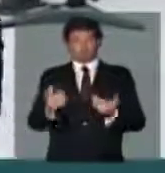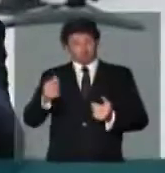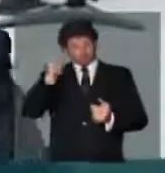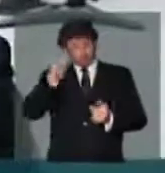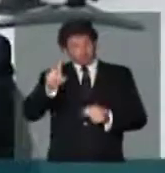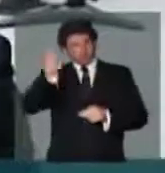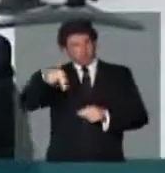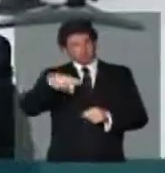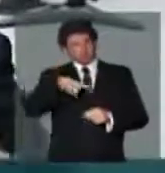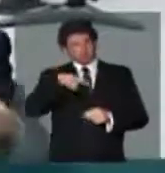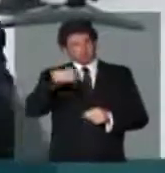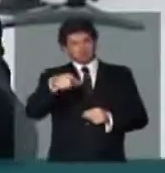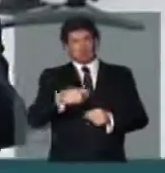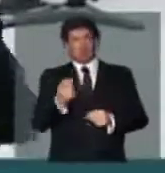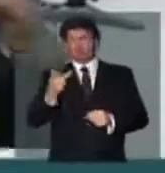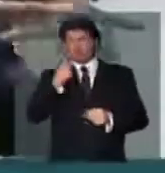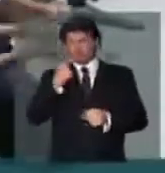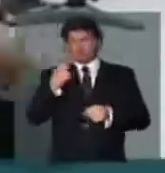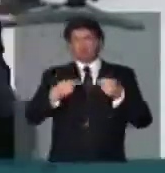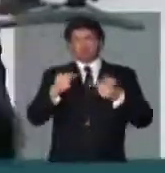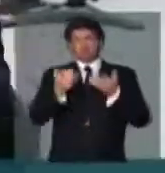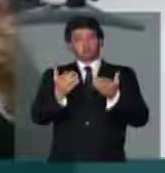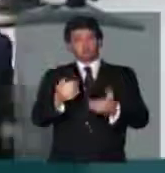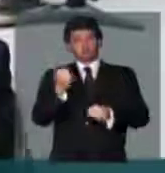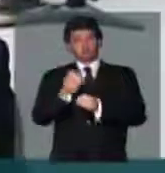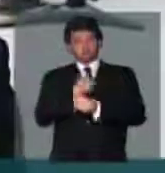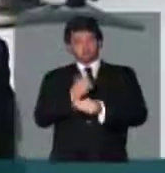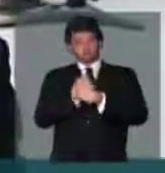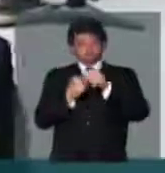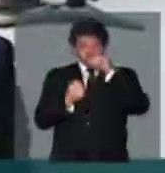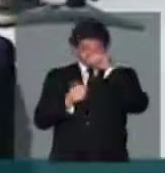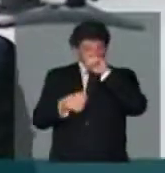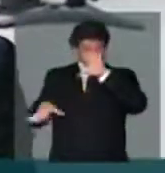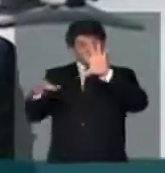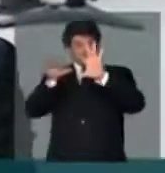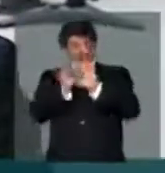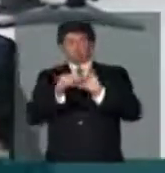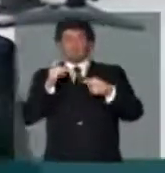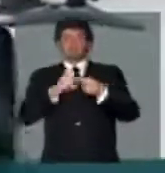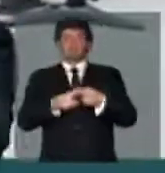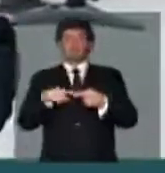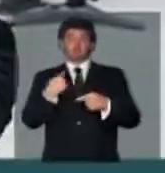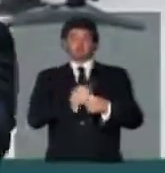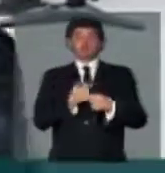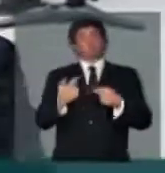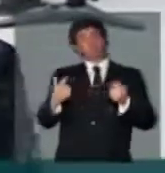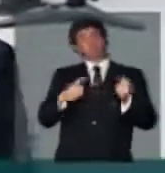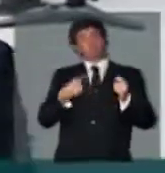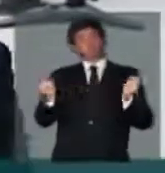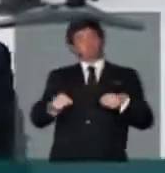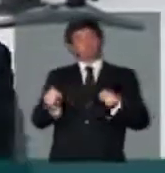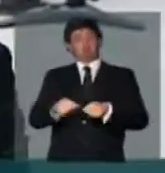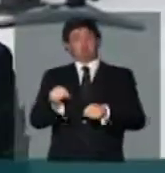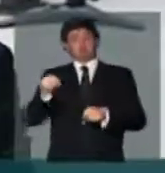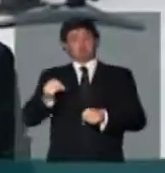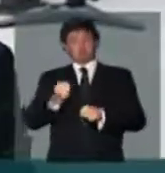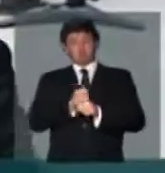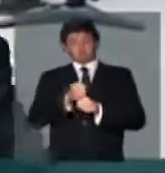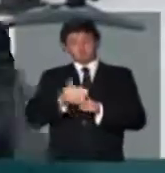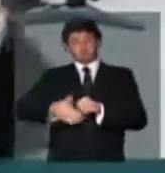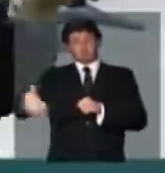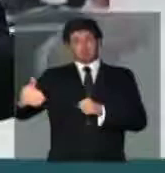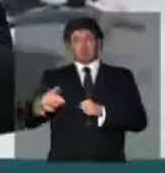Excelência tem razão em pautar, né, essas obras integradoras, porque nós teremos condições sim de, nesses próximos